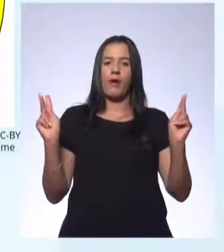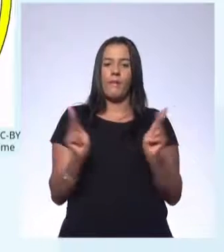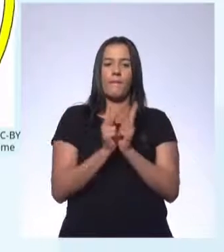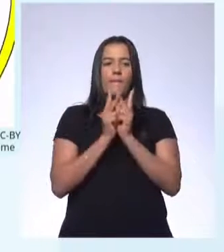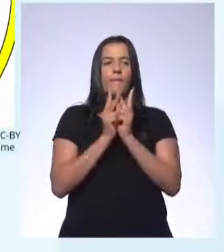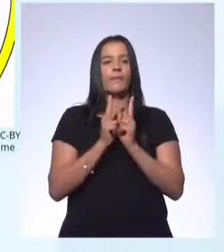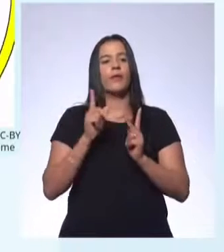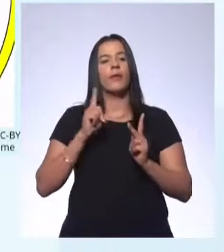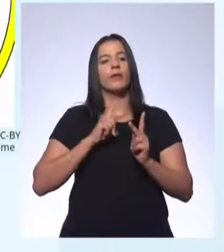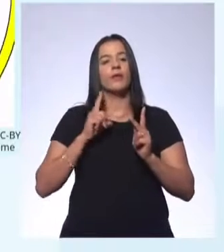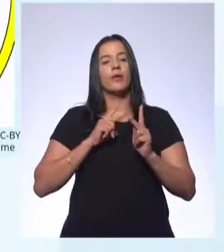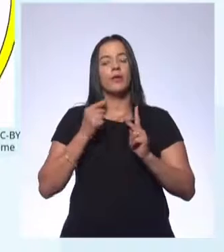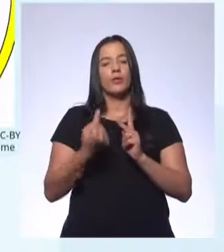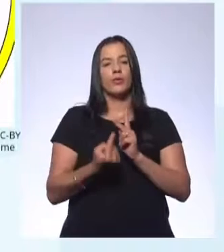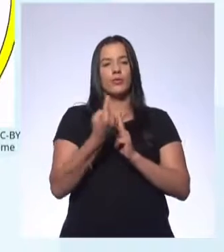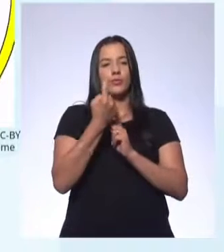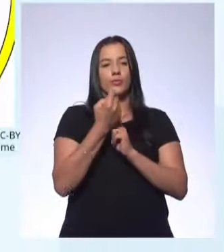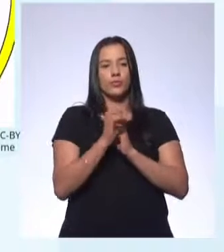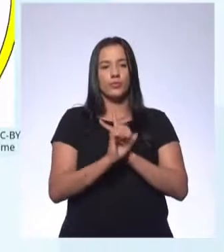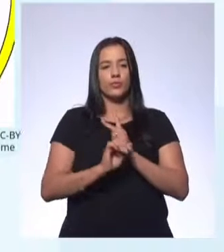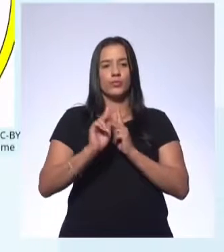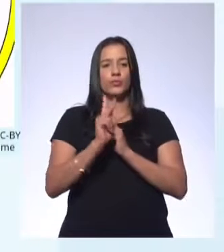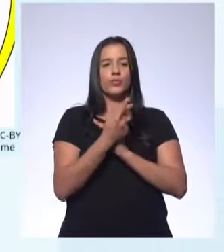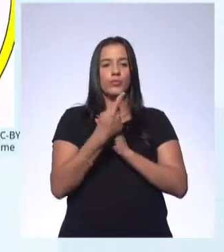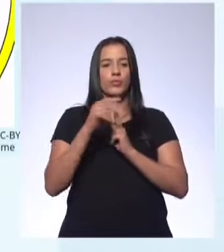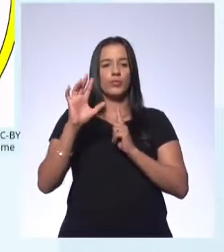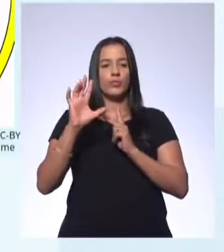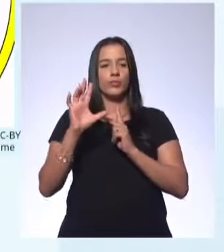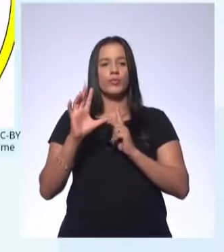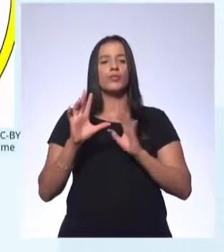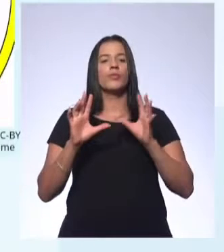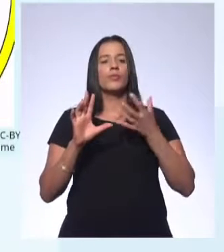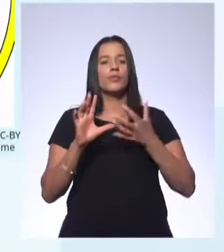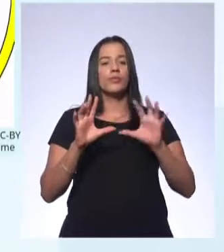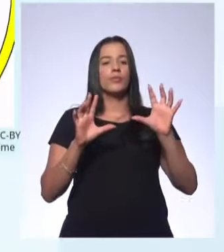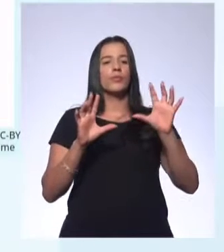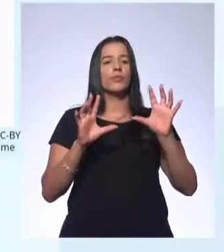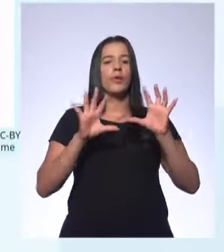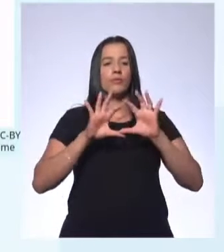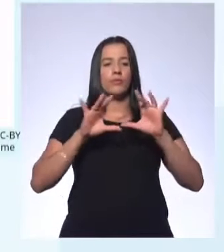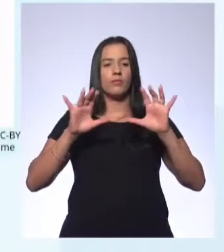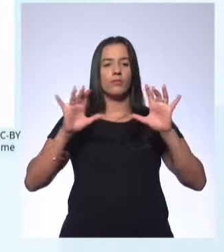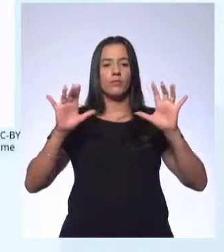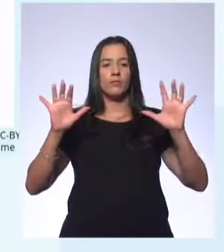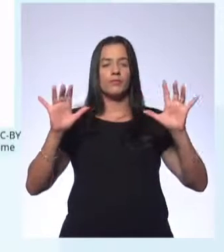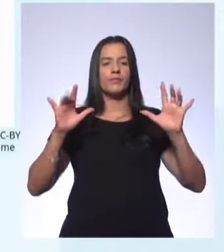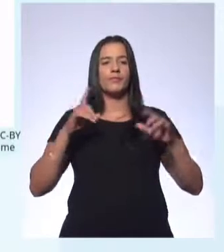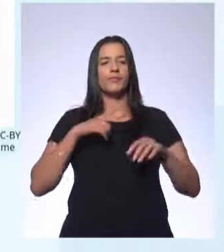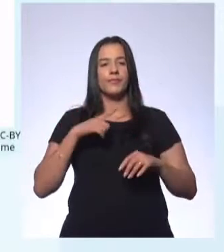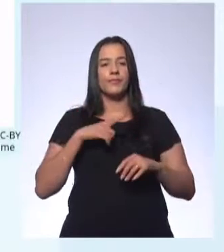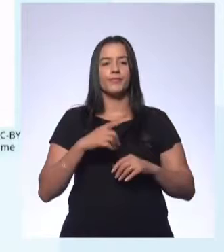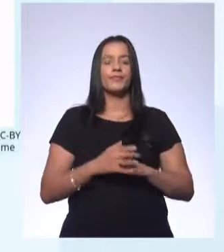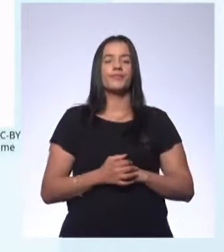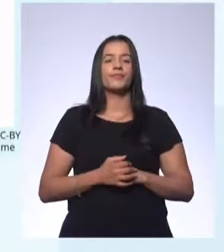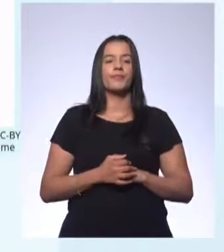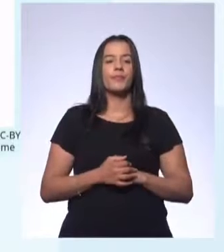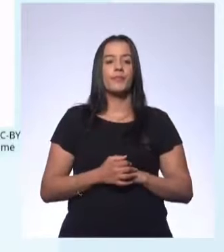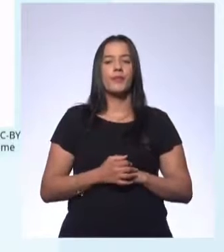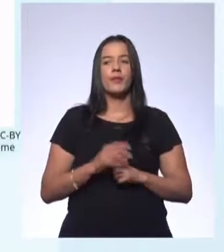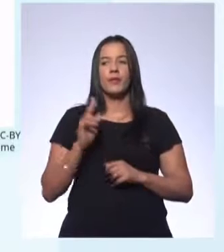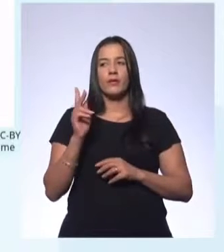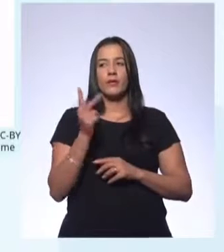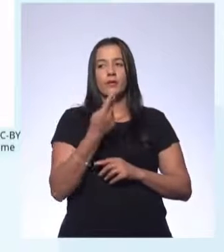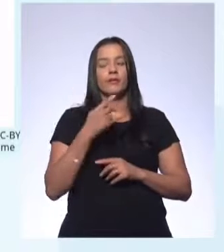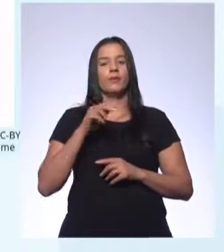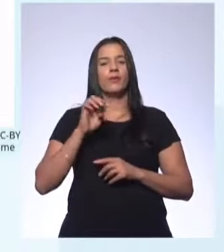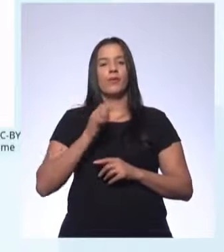ter a liberação de um nêutron, né? Que tinha um nêutron na parada também, que eu não falei. Aí tem a liberação de um neutrino, aí você tem ali uma